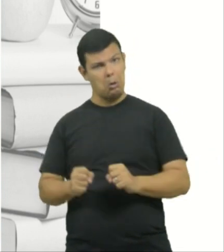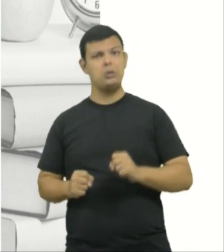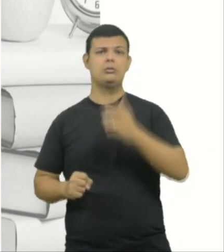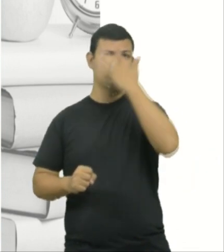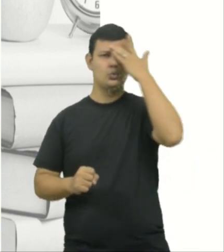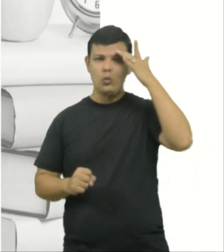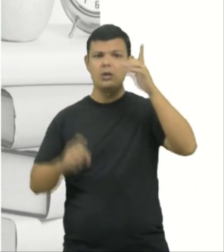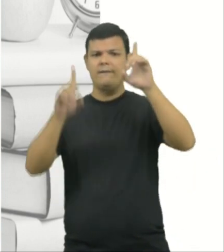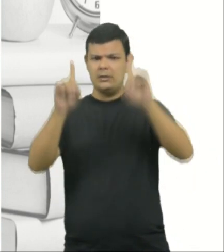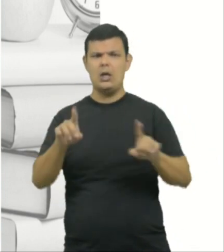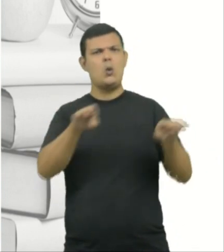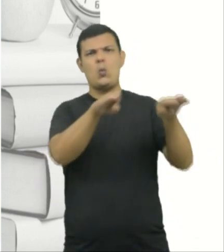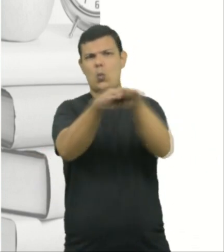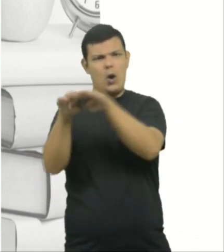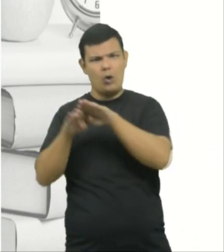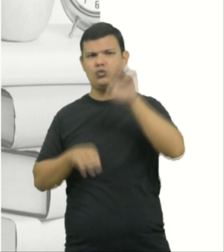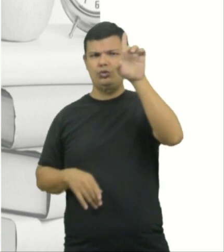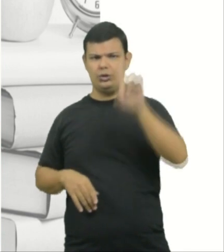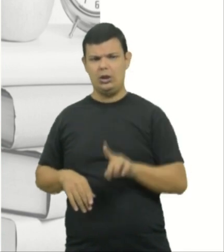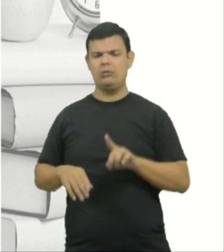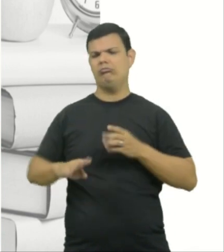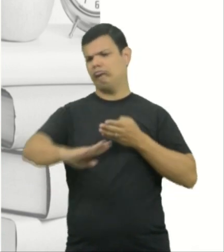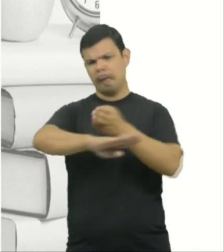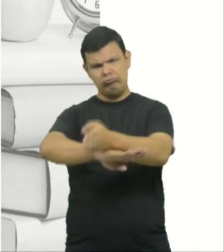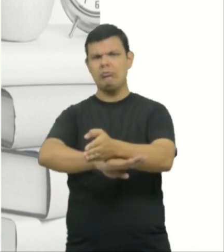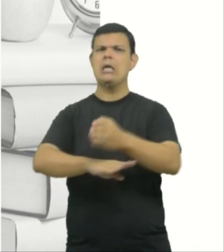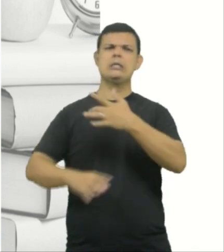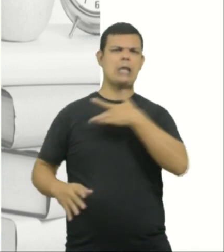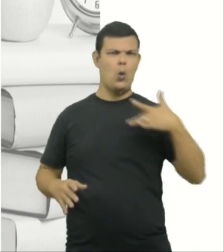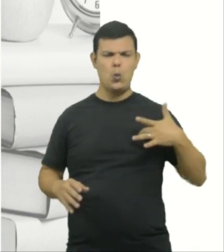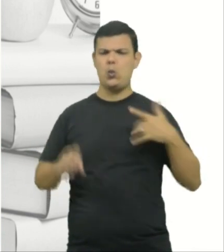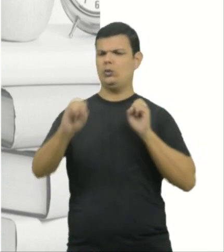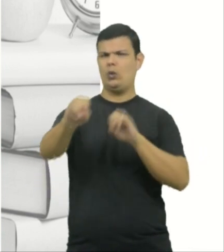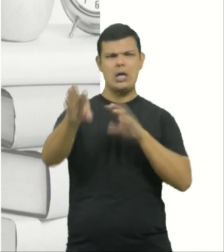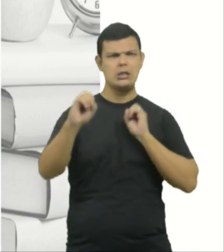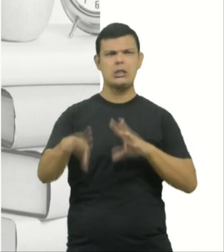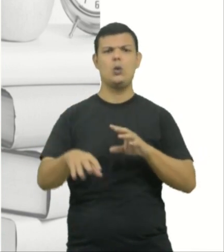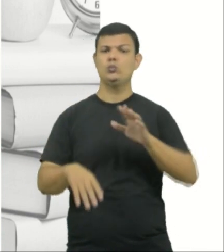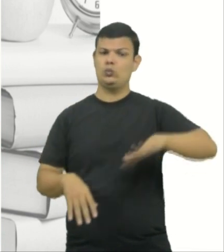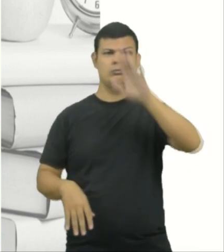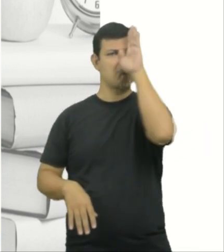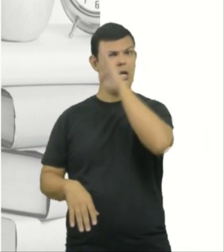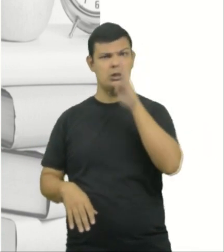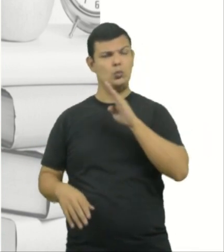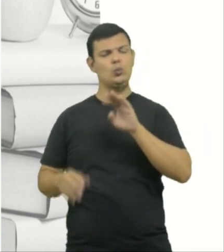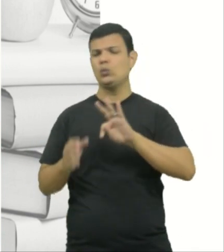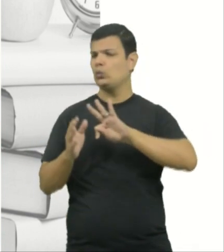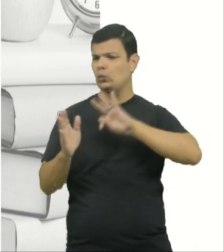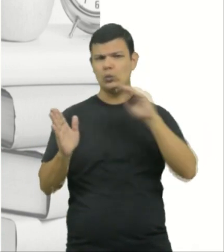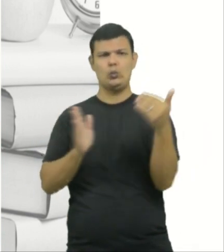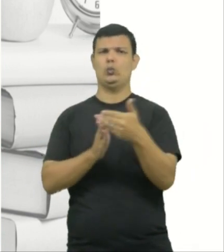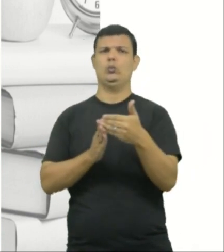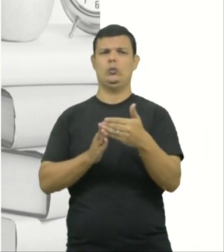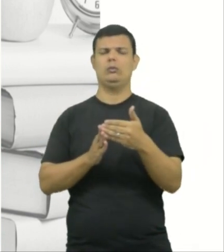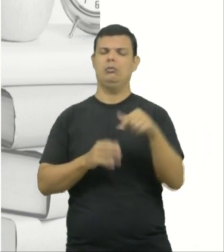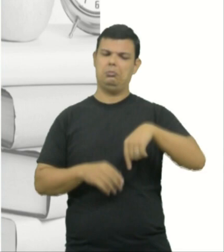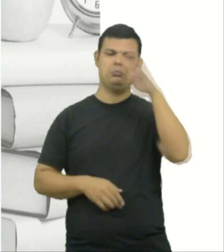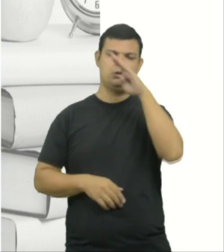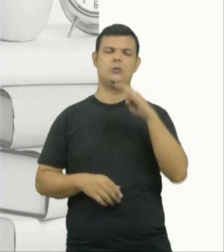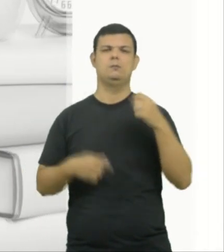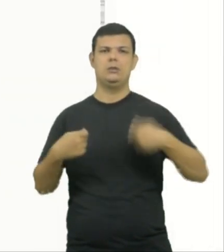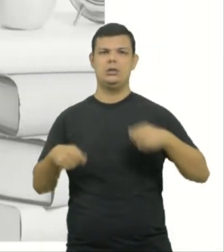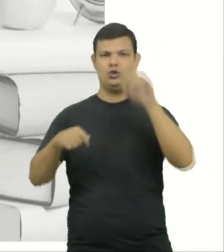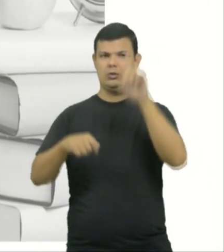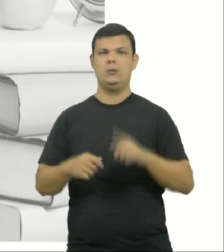também têm igual direito à educação, à saúde no Brasil, a tudo, direito a tudo no Brasil,